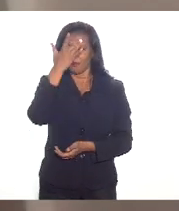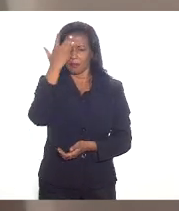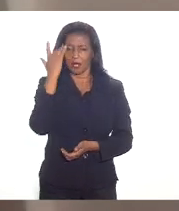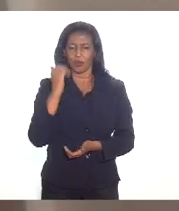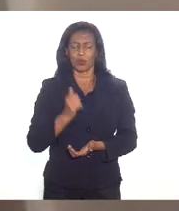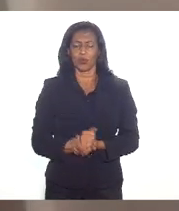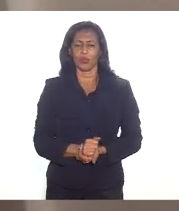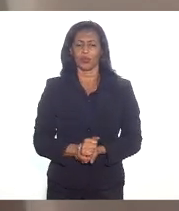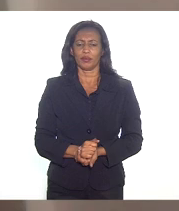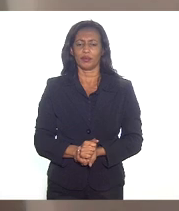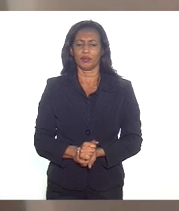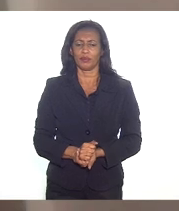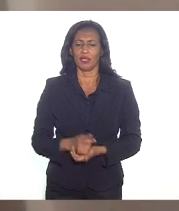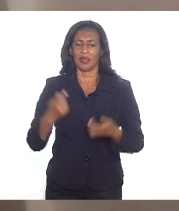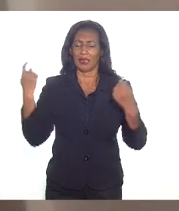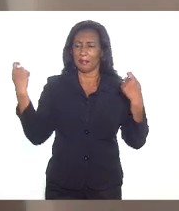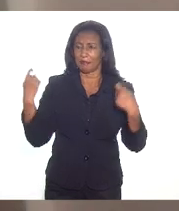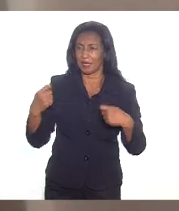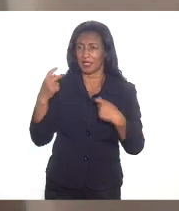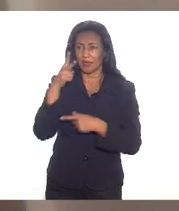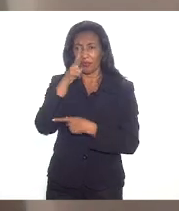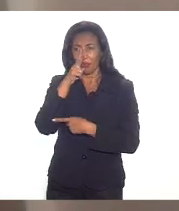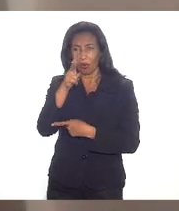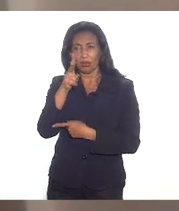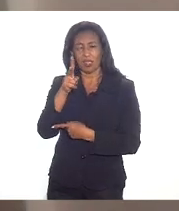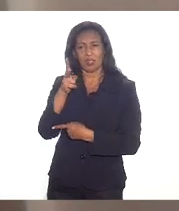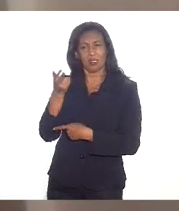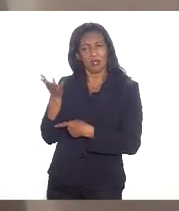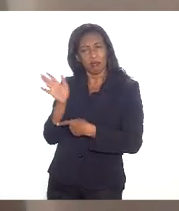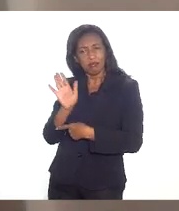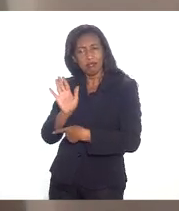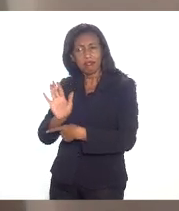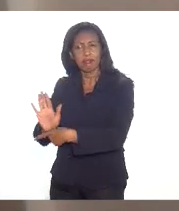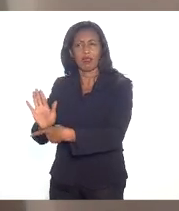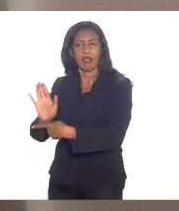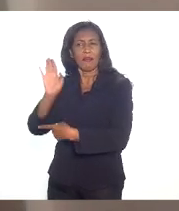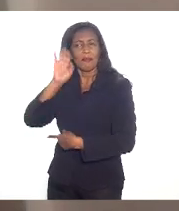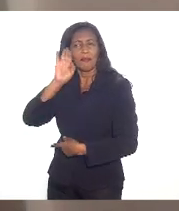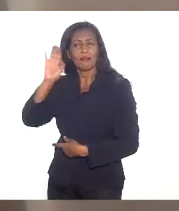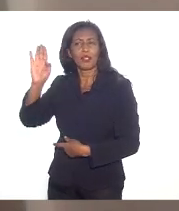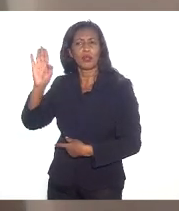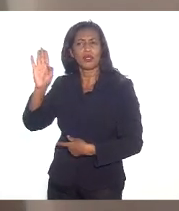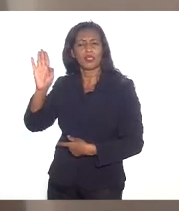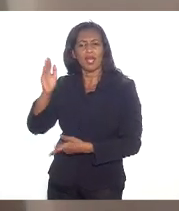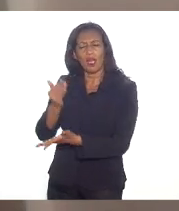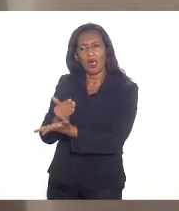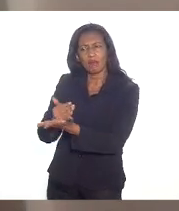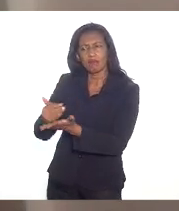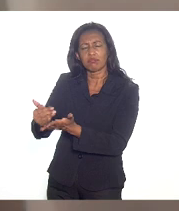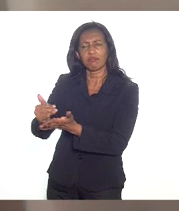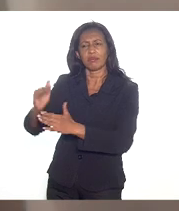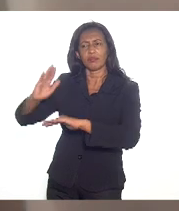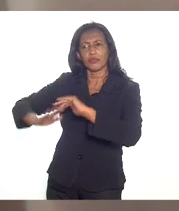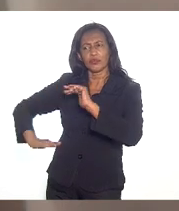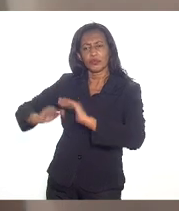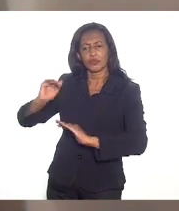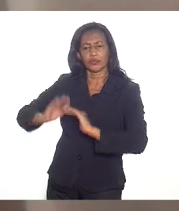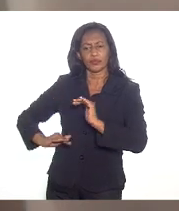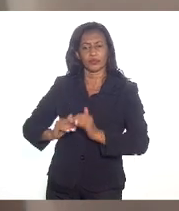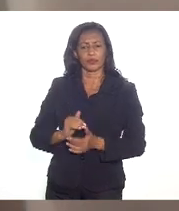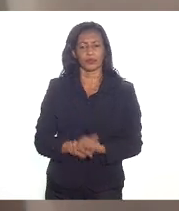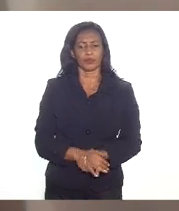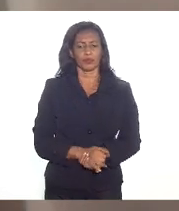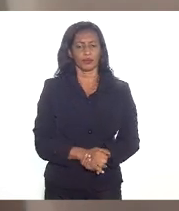que ser extinta, ela tem que ser fortalecida, né? Tem que priorizar a estrutura de carreira, né, nessas instituições. Pode, por favor.